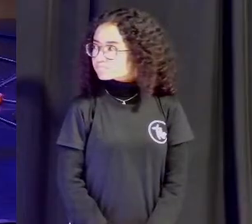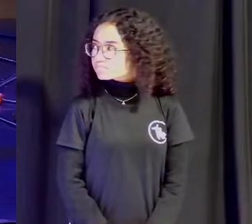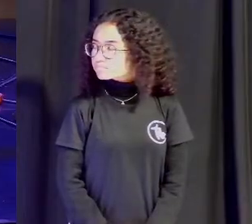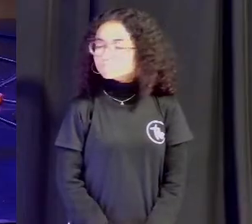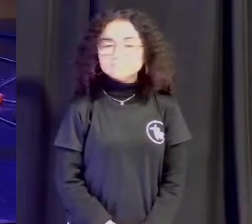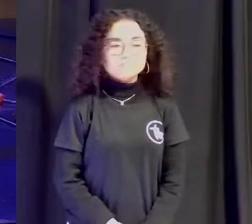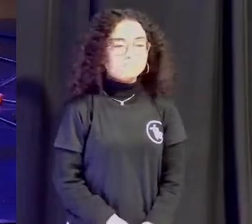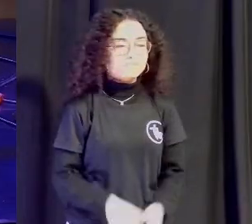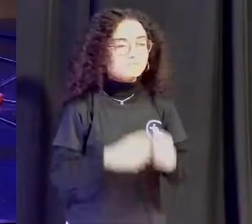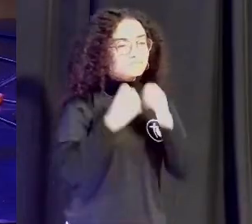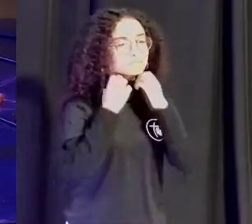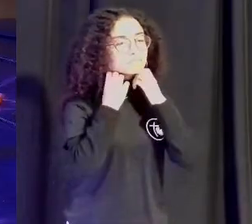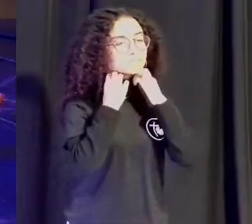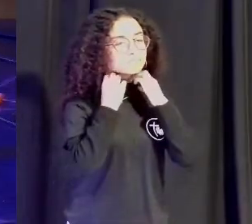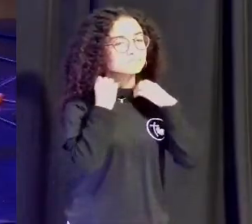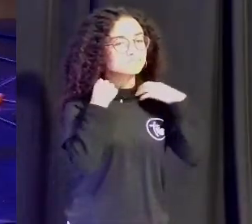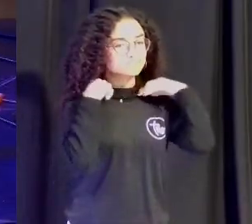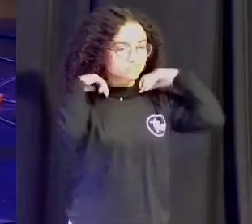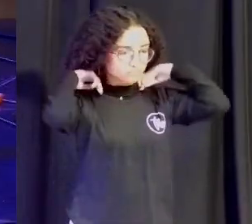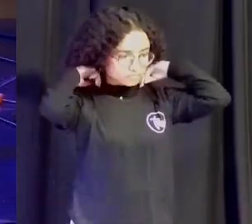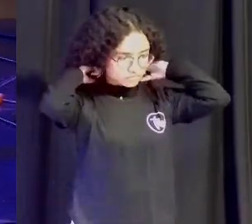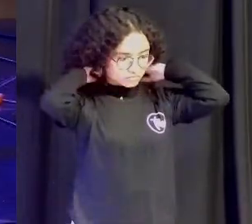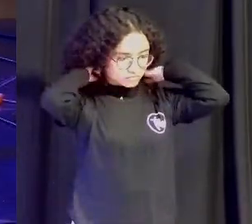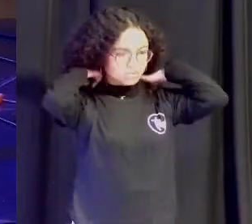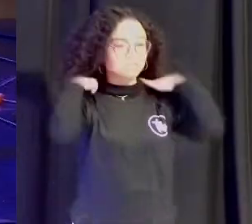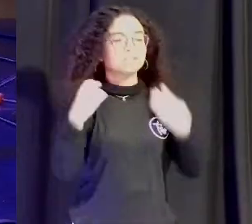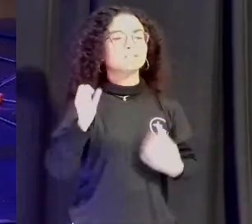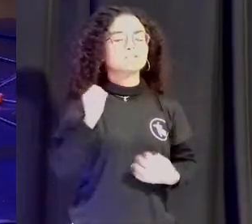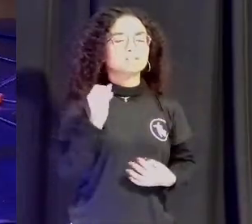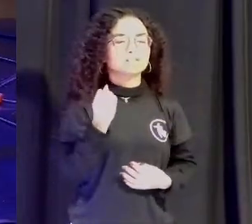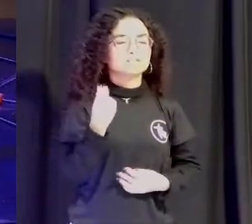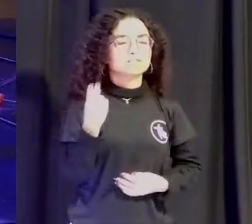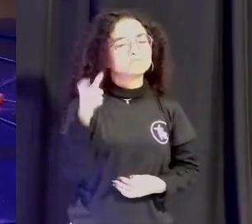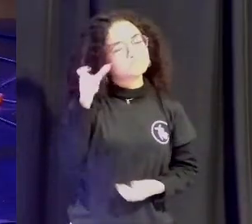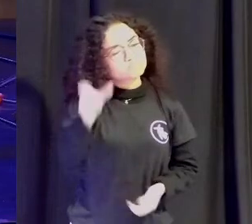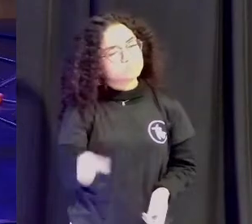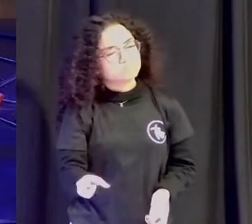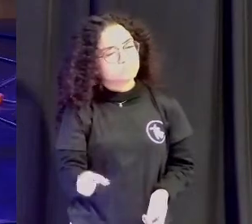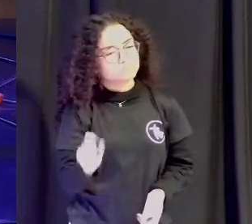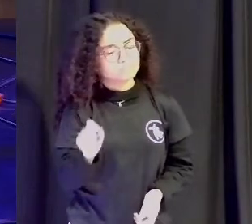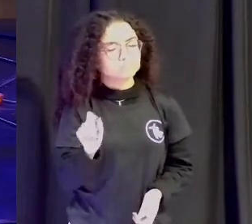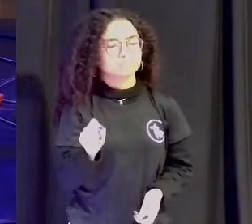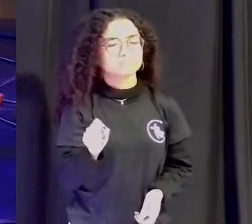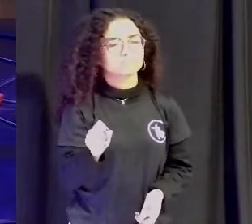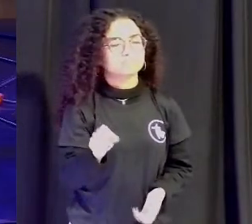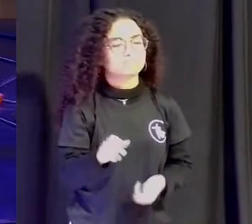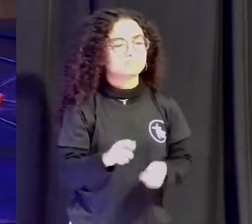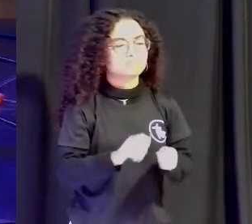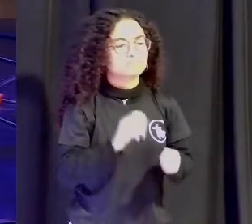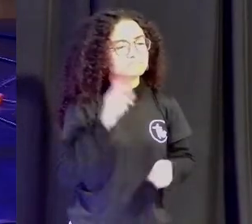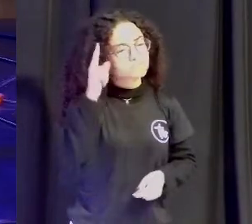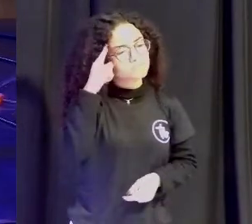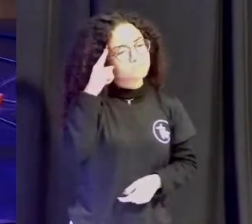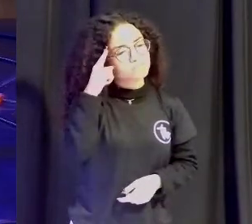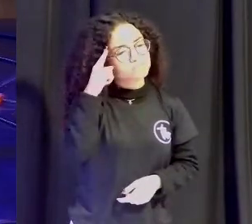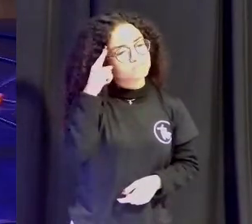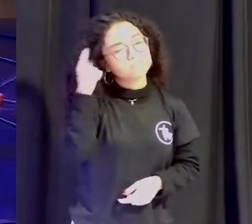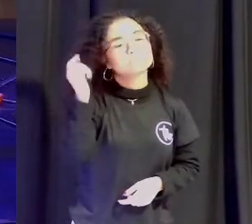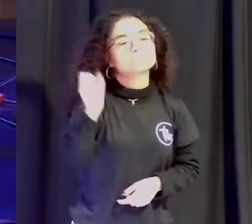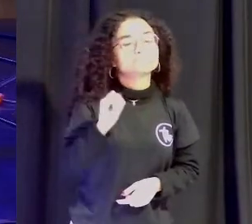Ou quem nesse auditório pode pensar que se Deus não quisesse, Jesus teria sido